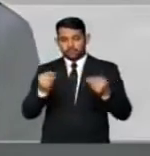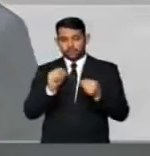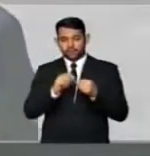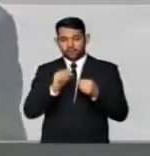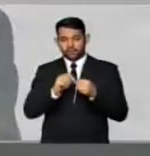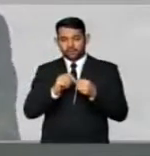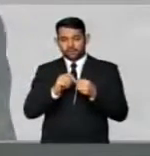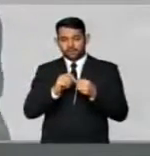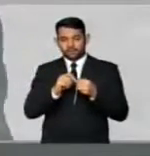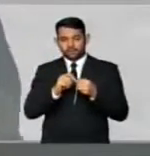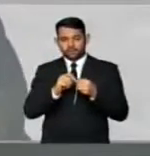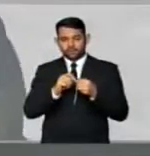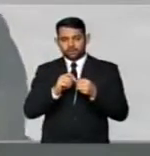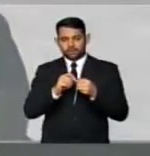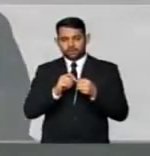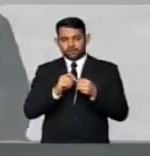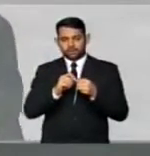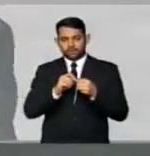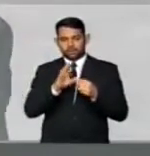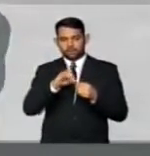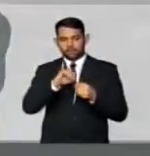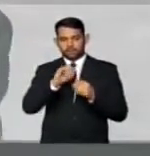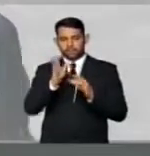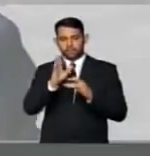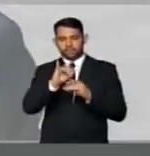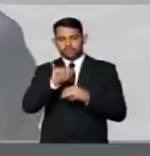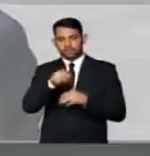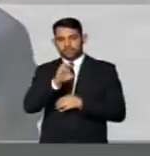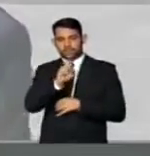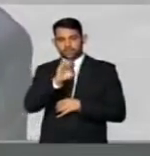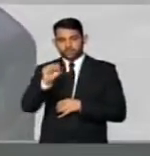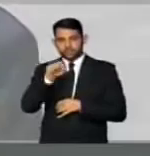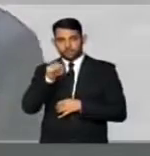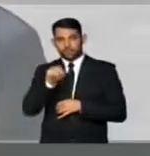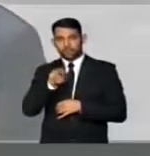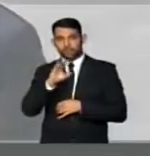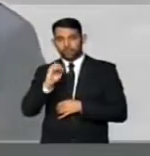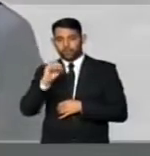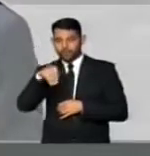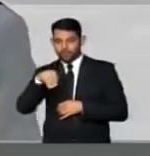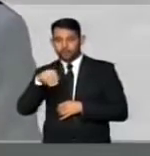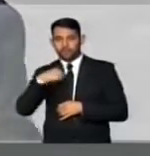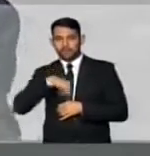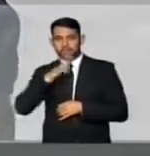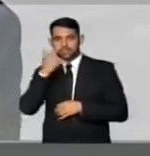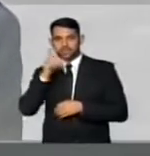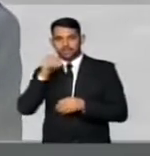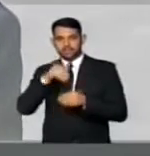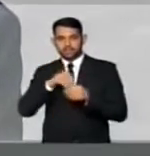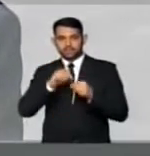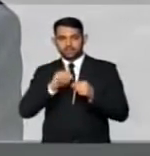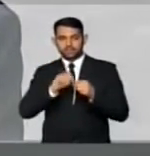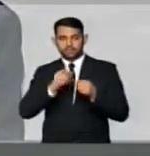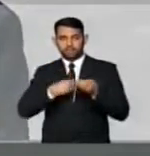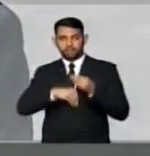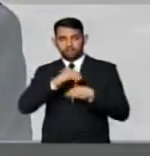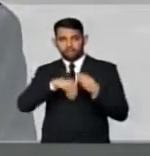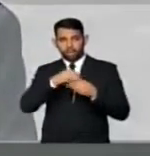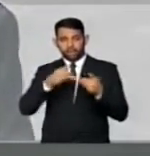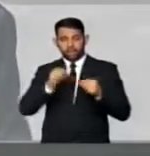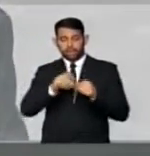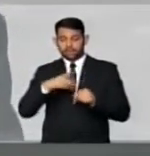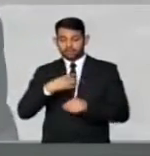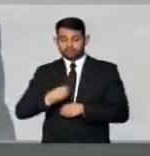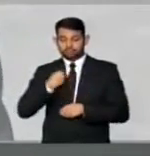conta Jesus.com. O cara que usa Jesus para se eleger ou para fazer falcatrua, esse tem